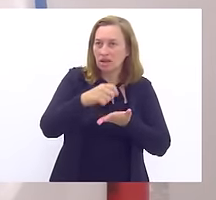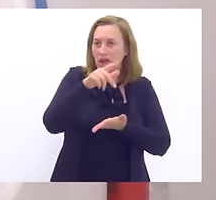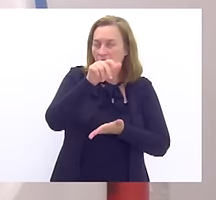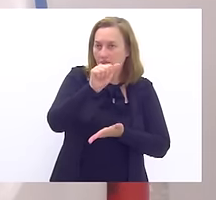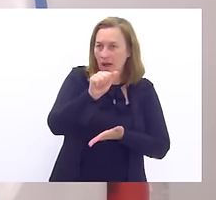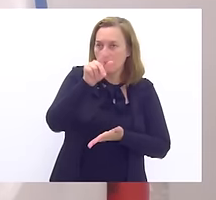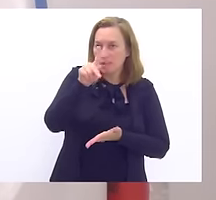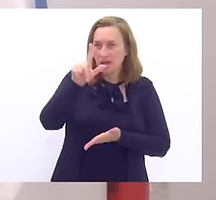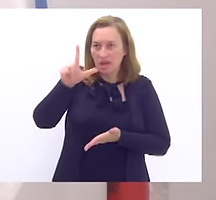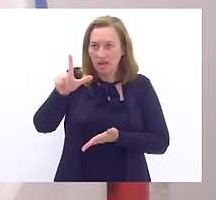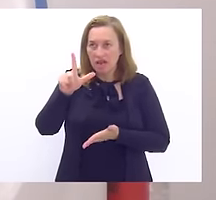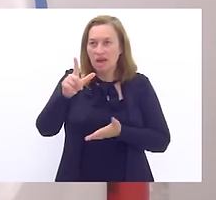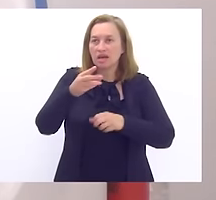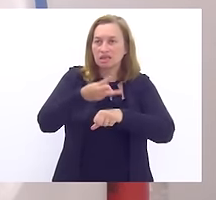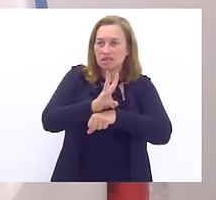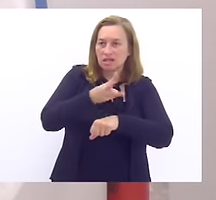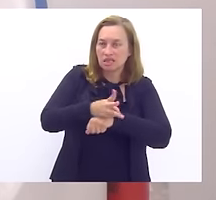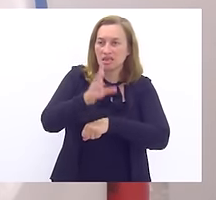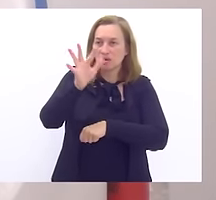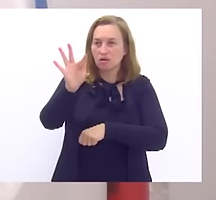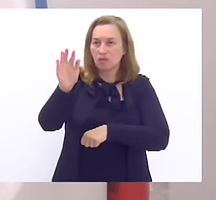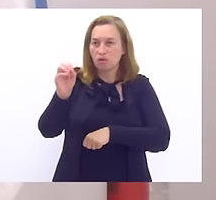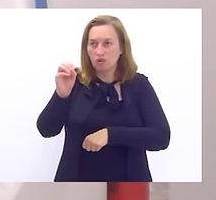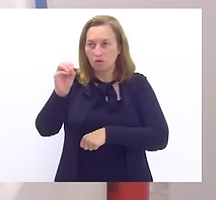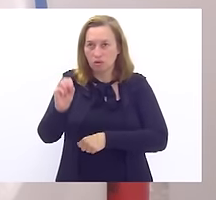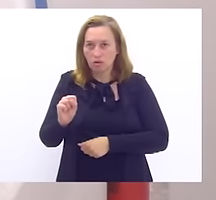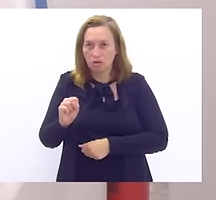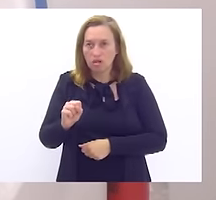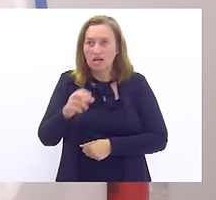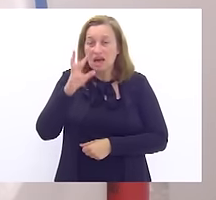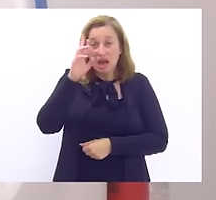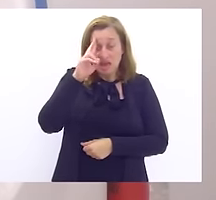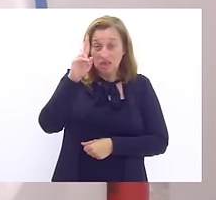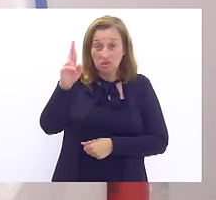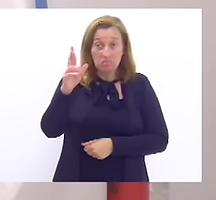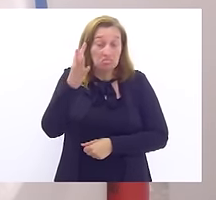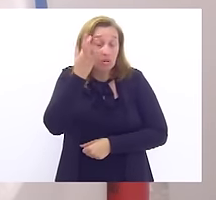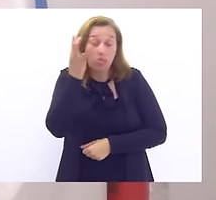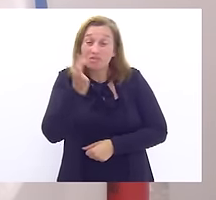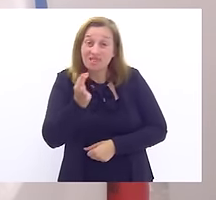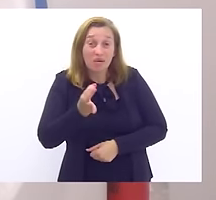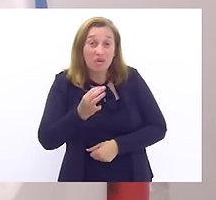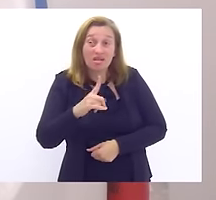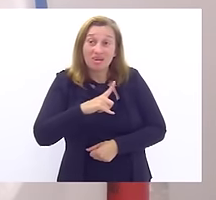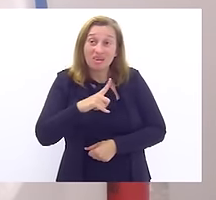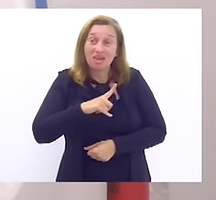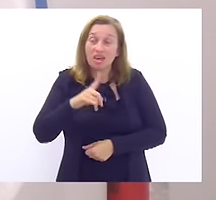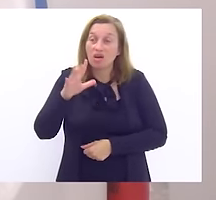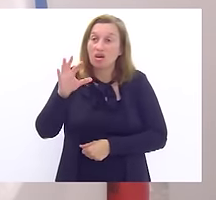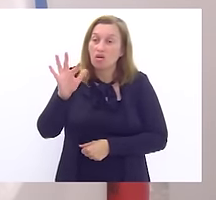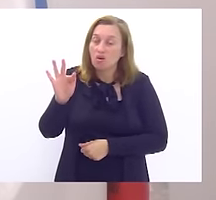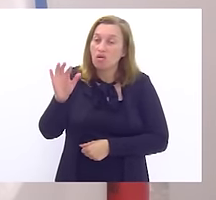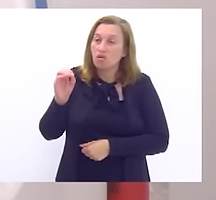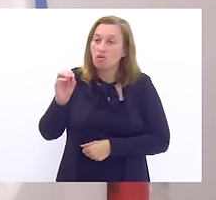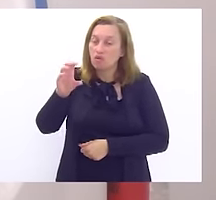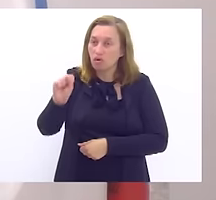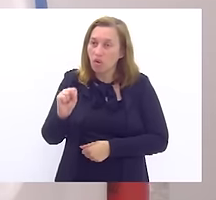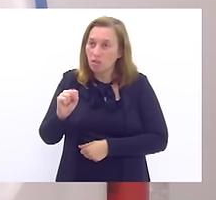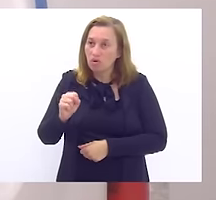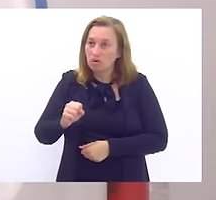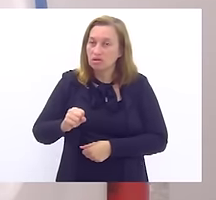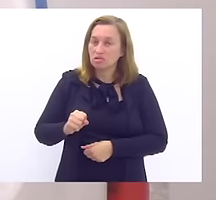é uma terceirizada da Pele que é a Foco se a senhora não sabia nem que tinha foco realizando essa terceirização essa